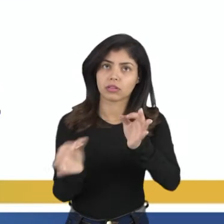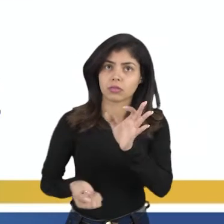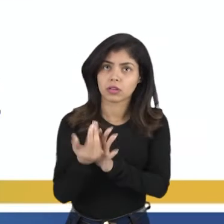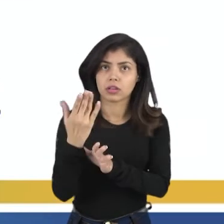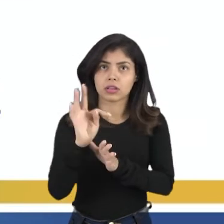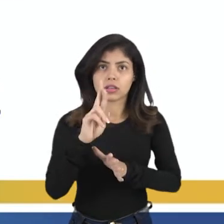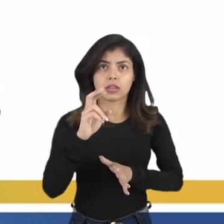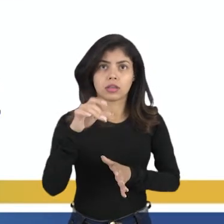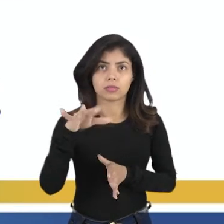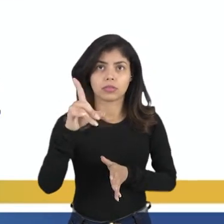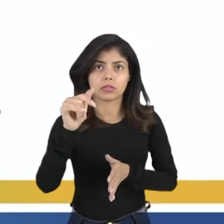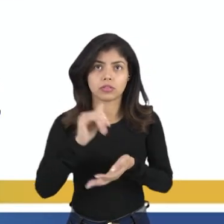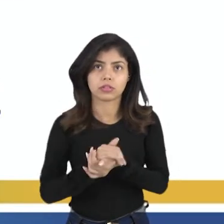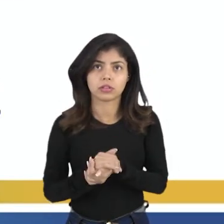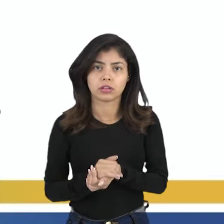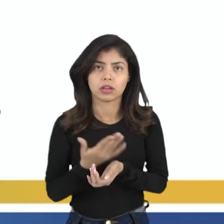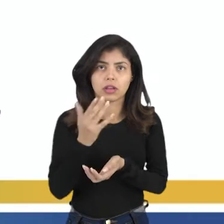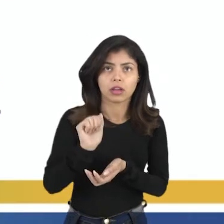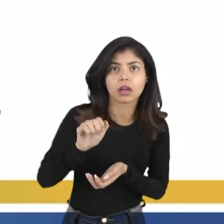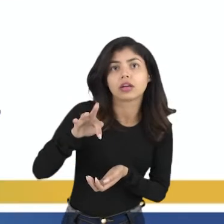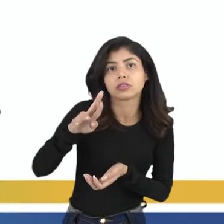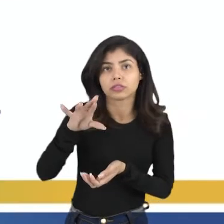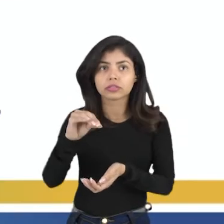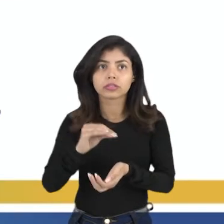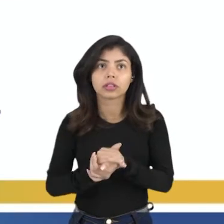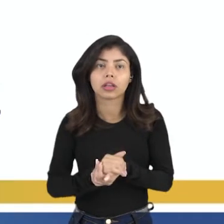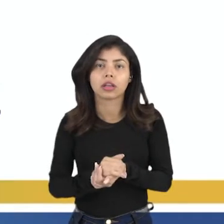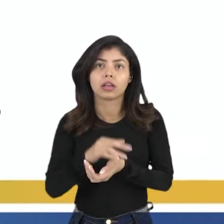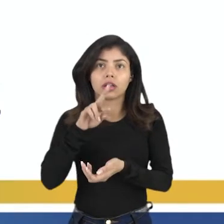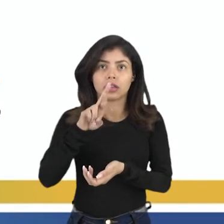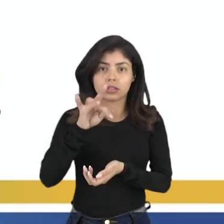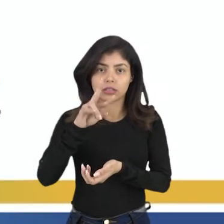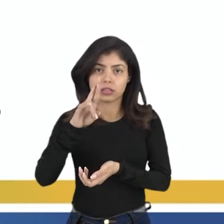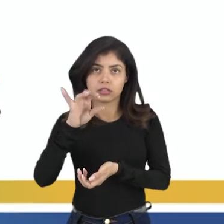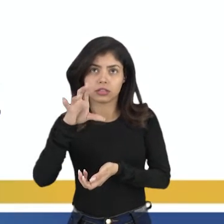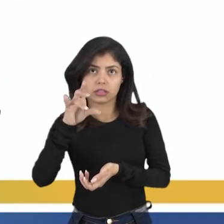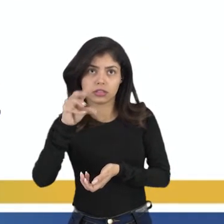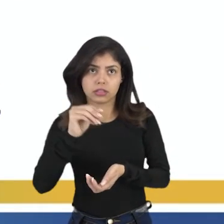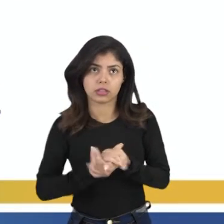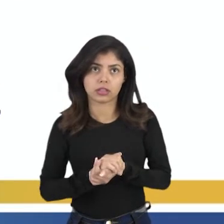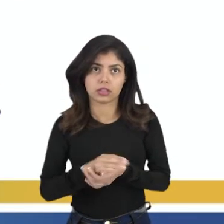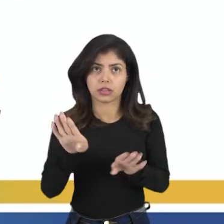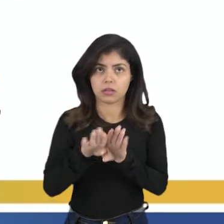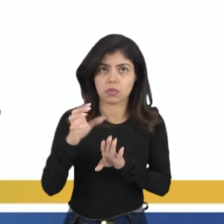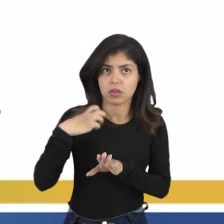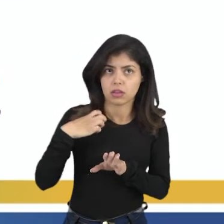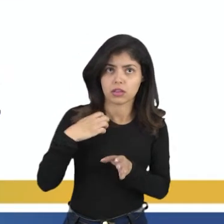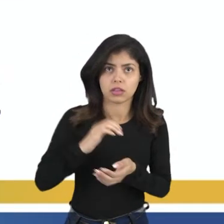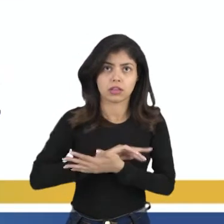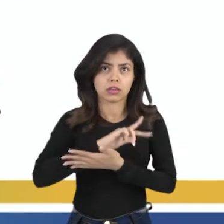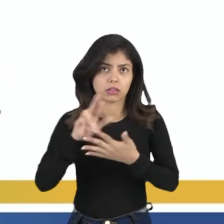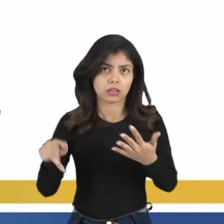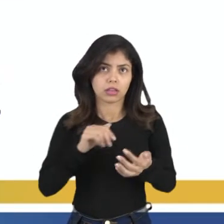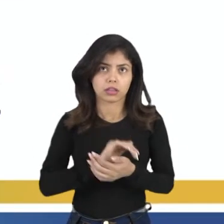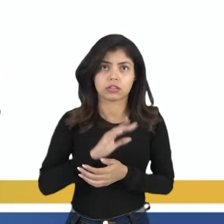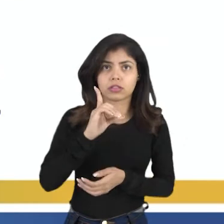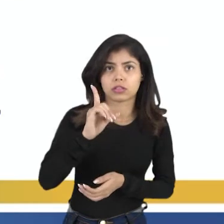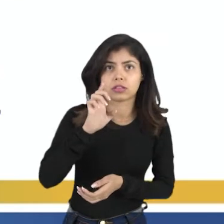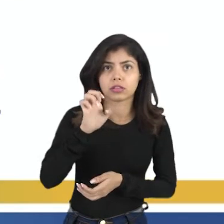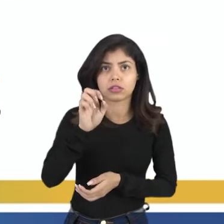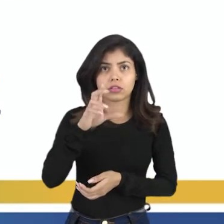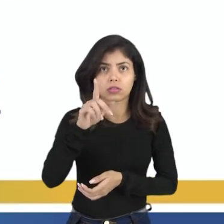uma terminologia antirracista, como em ética da diversidade e descolonização estética. O que eu quero que